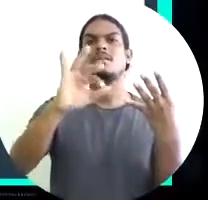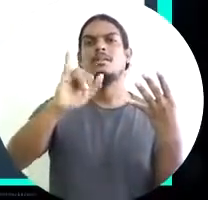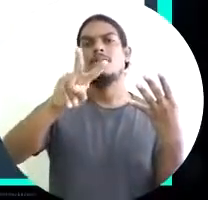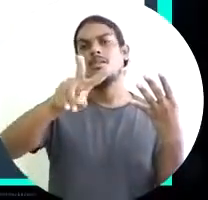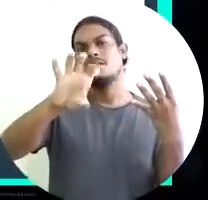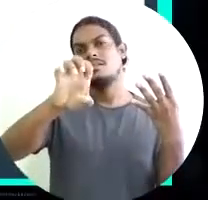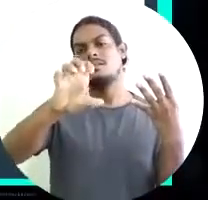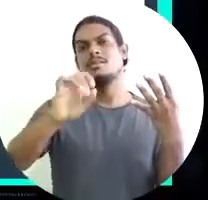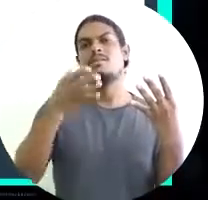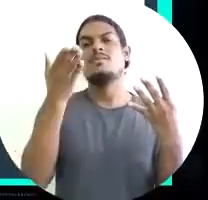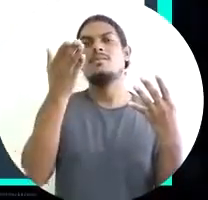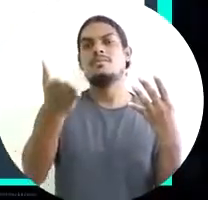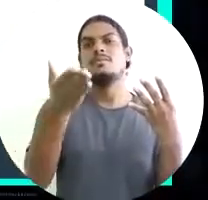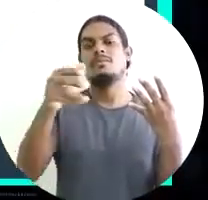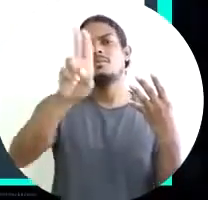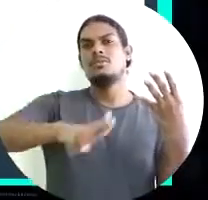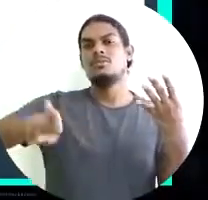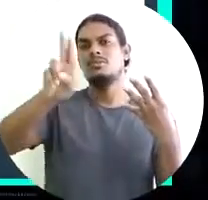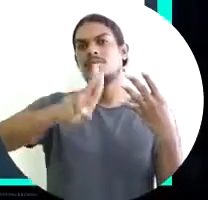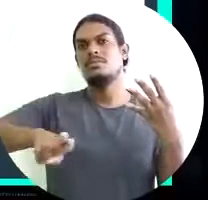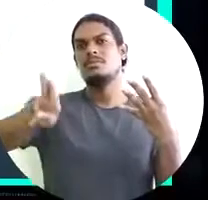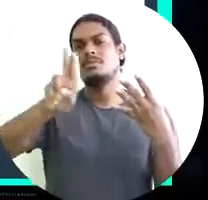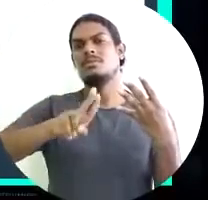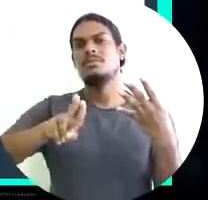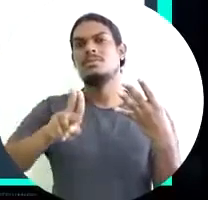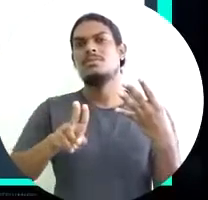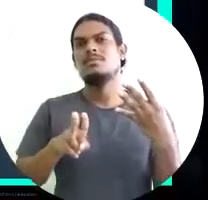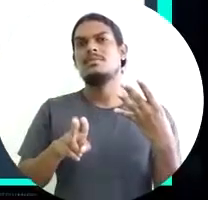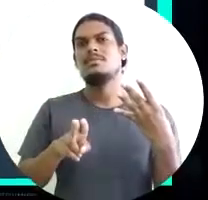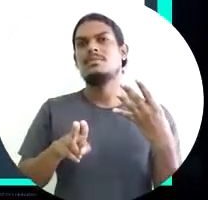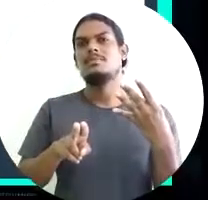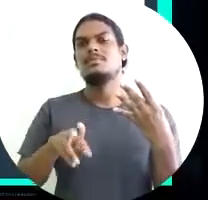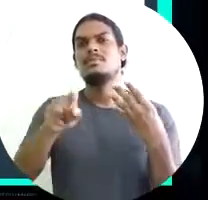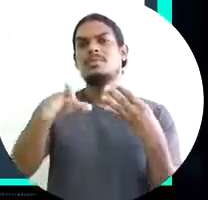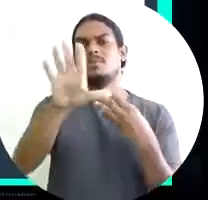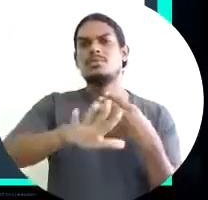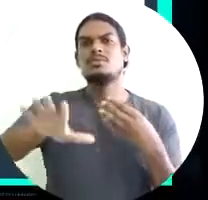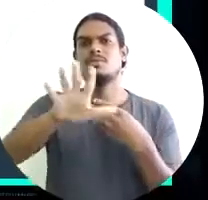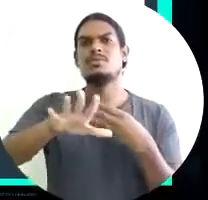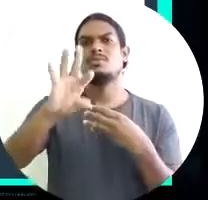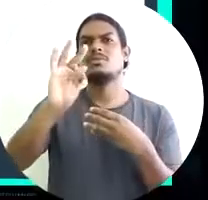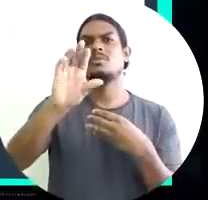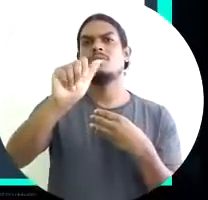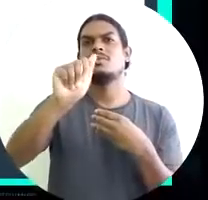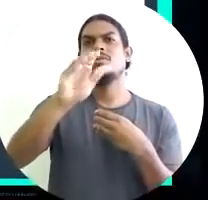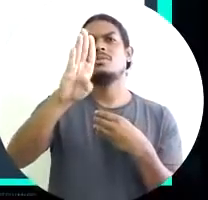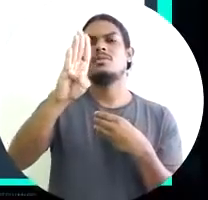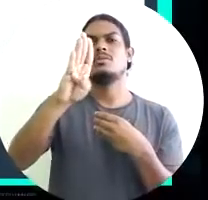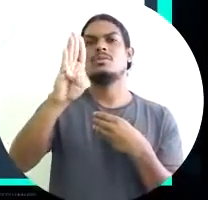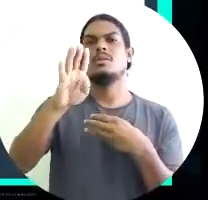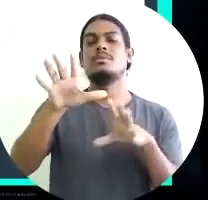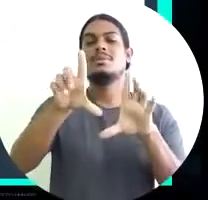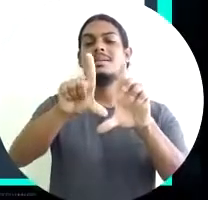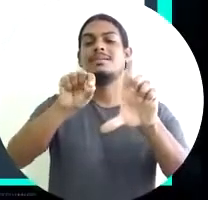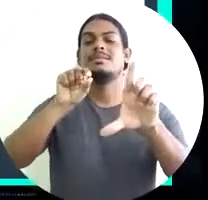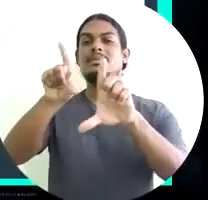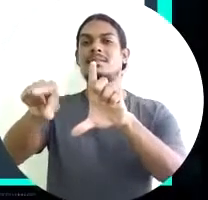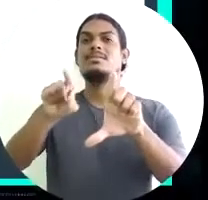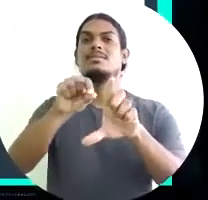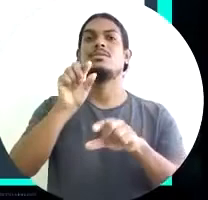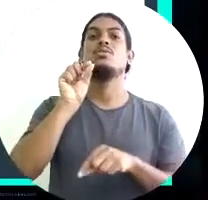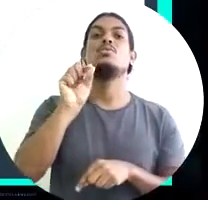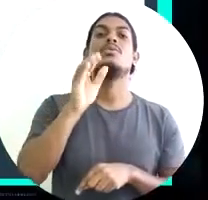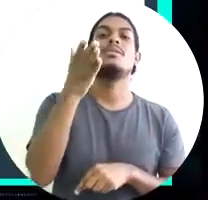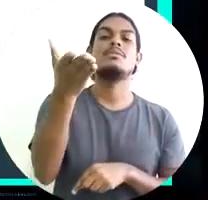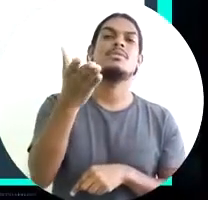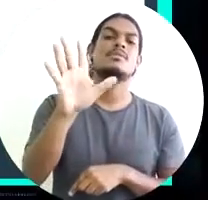ele é quando você está usando o tab do teclado e você está selecionando qual é o que você